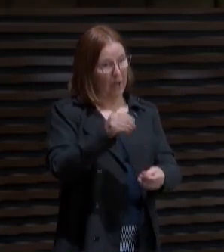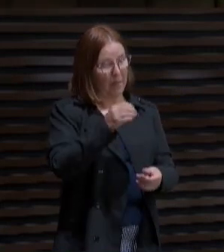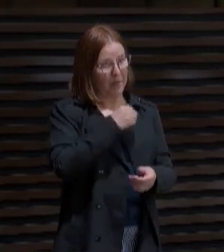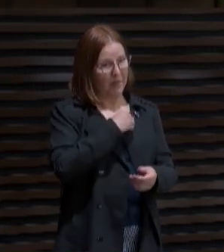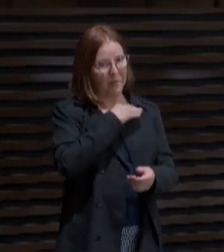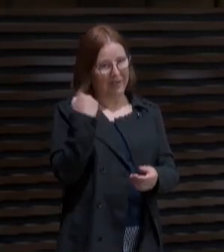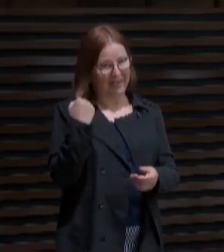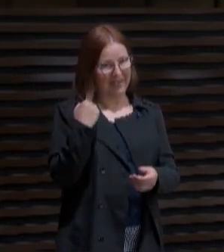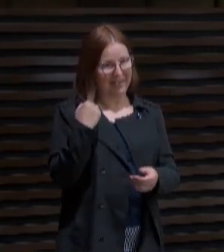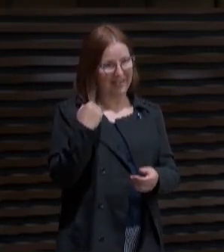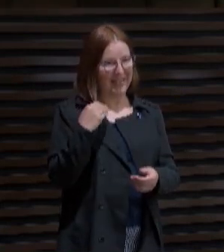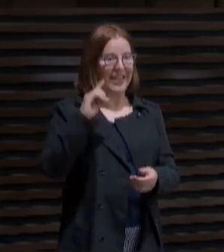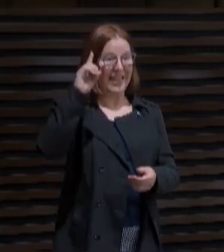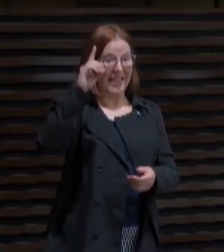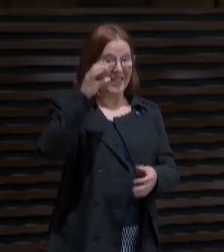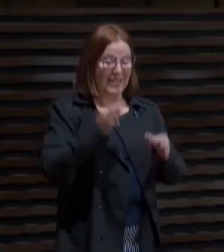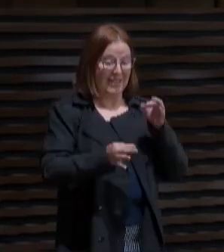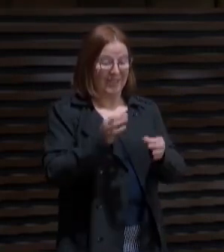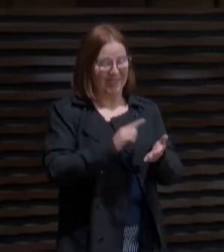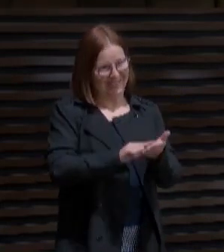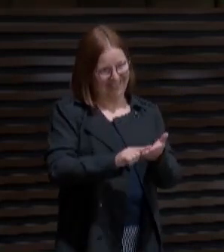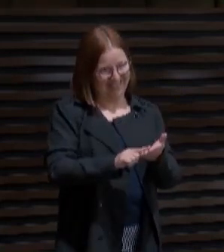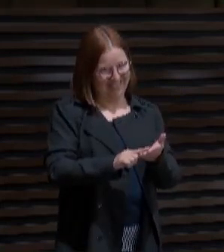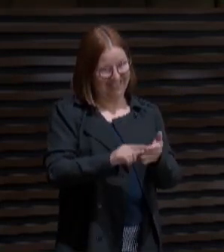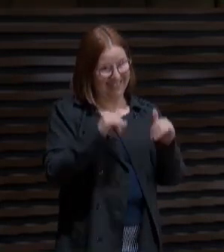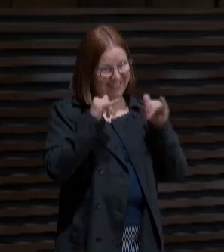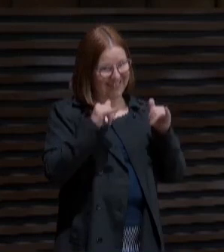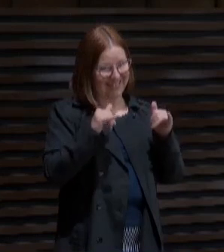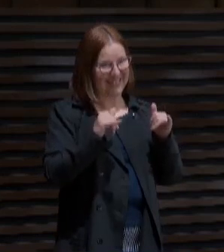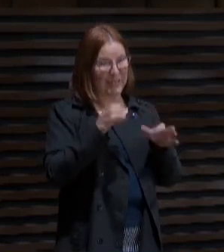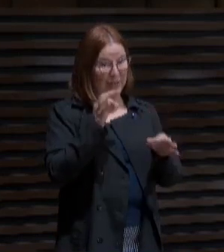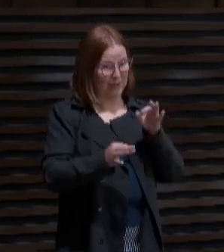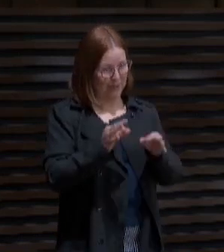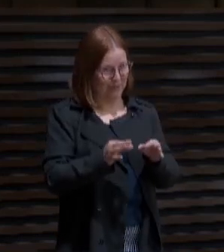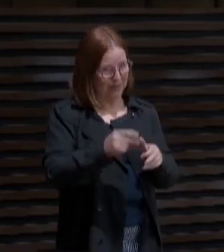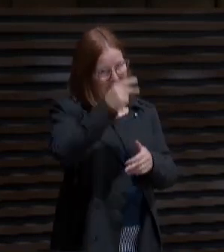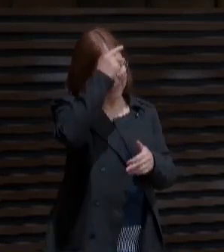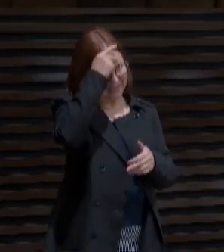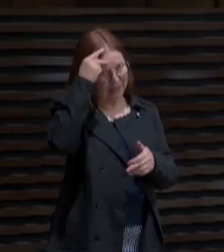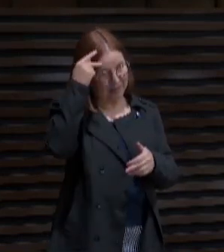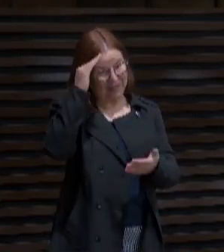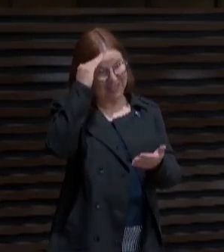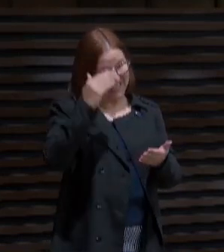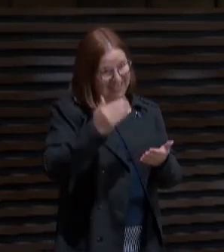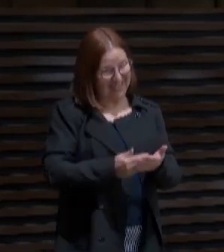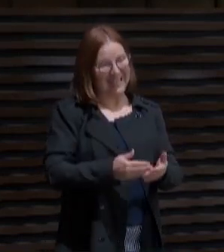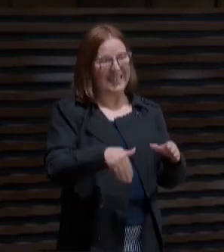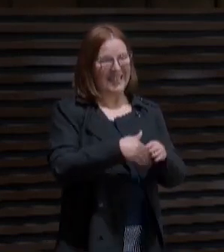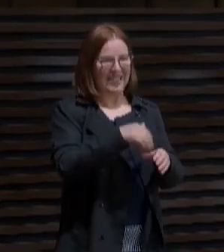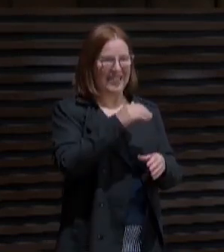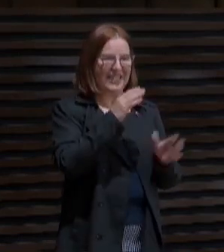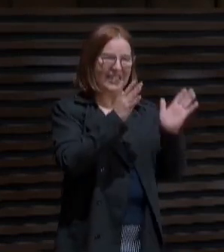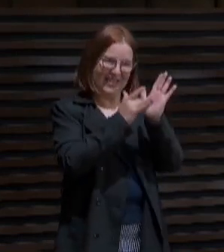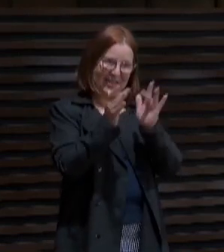é justificador, declarando justo o pecador que crê em Jesus. É o que está dizendo o texto. Ou nós cremos